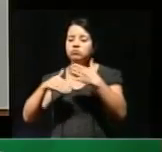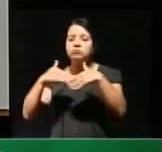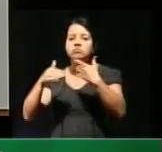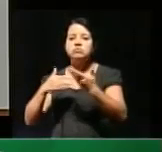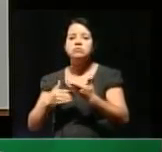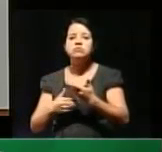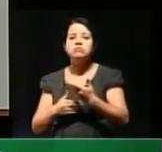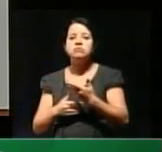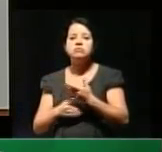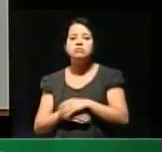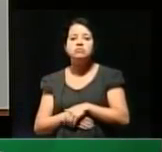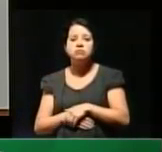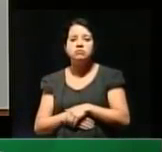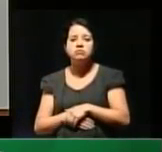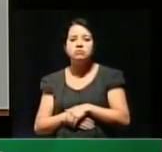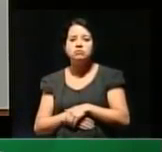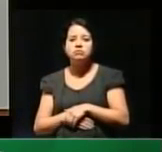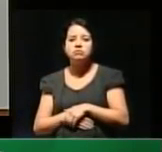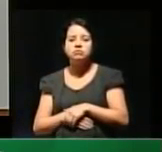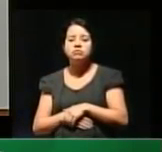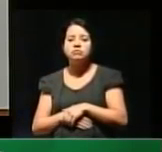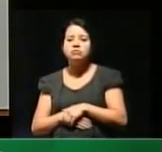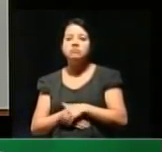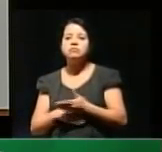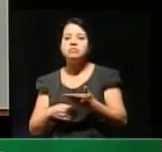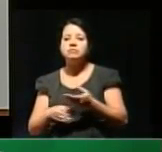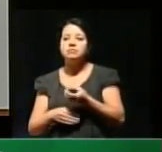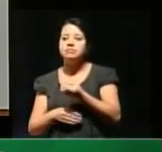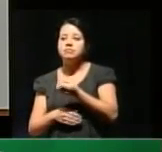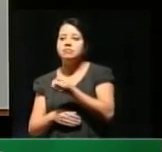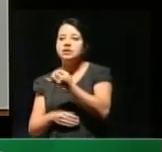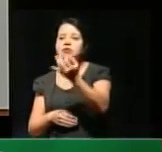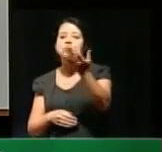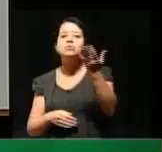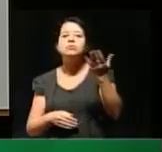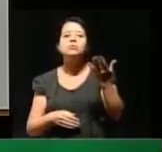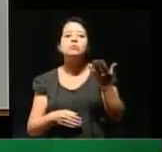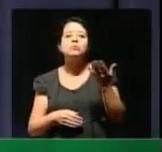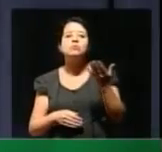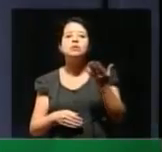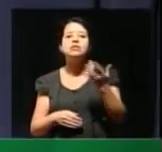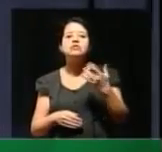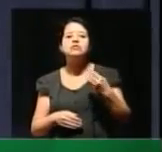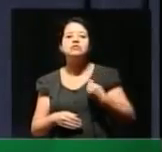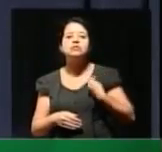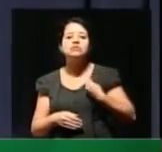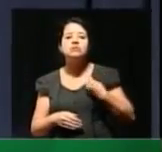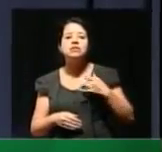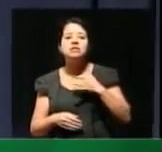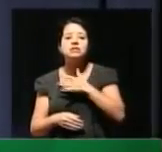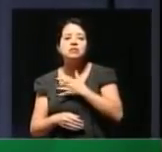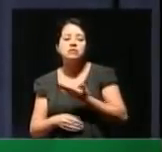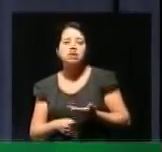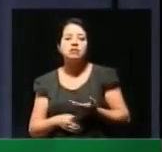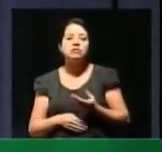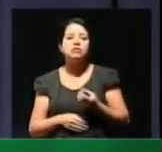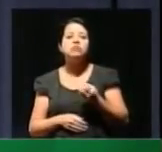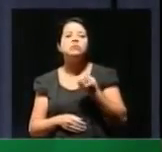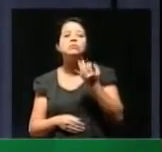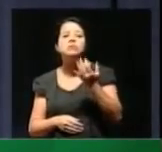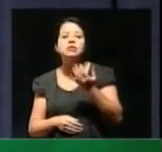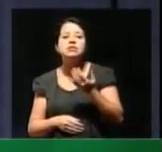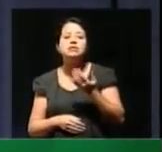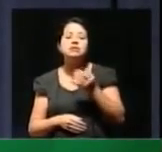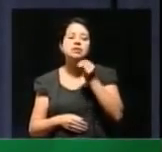aqui adotamos um comportamento saudável? Eu não durmo sem remédio para dormir, eu não faço exercício físico nenhum. O Eduardo